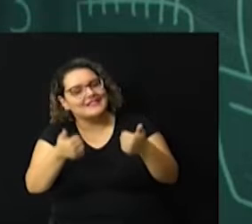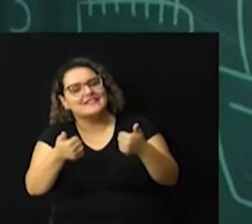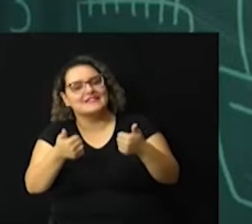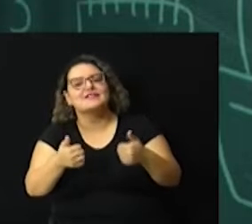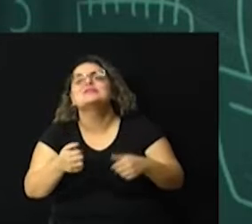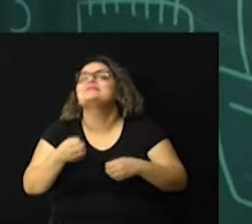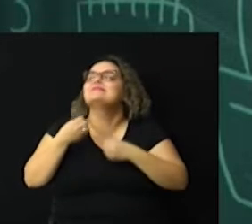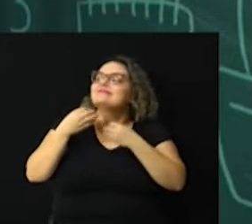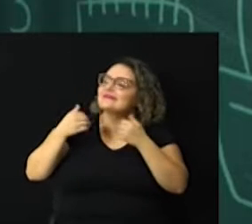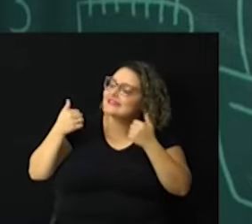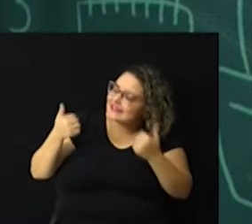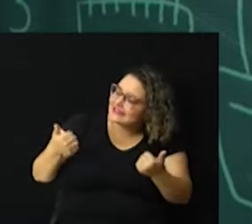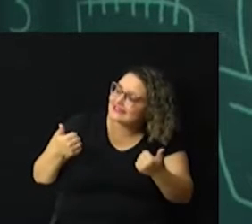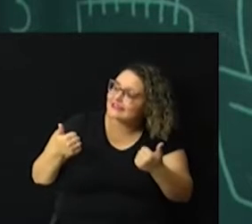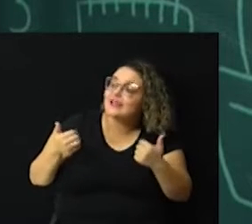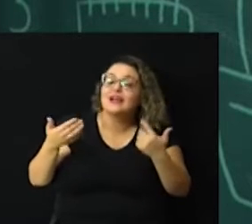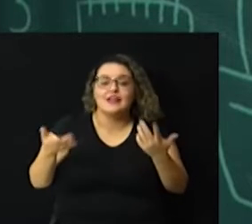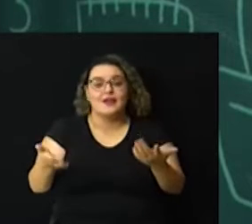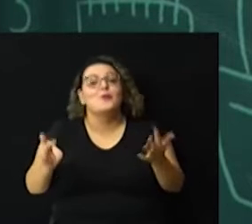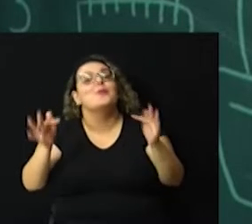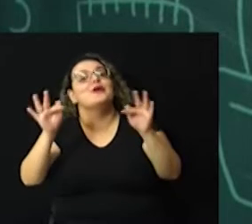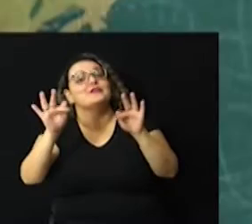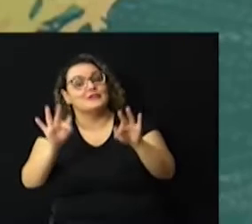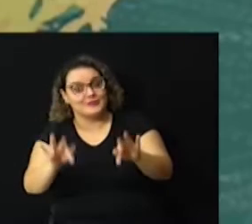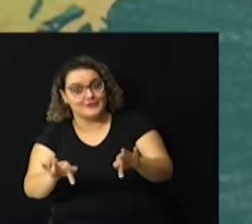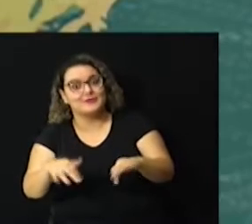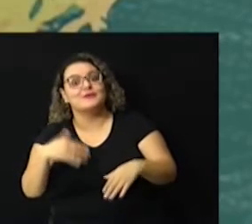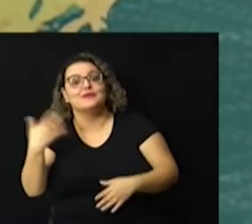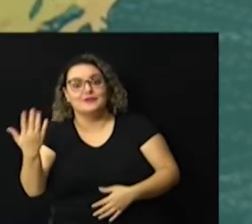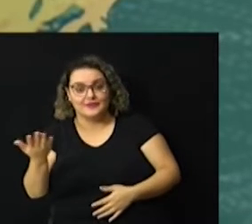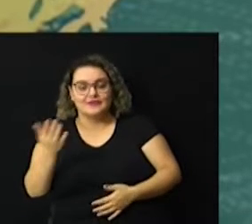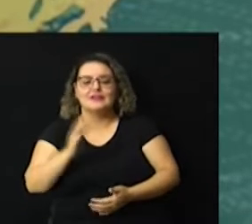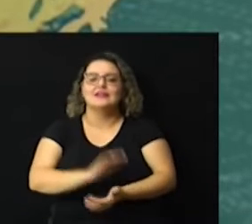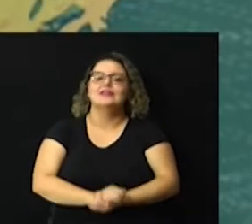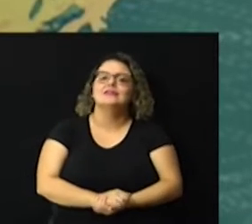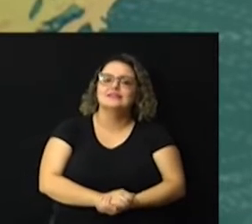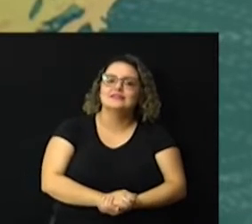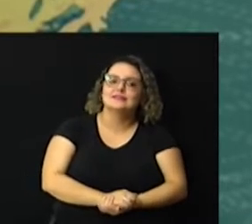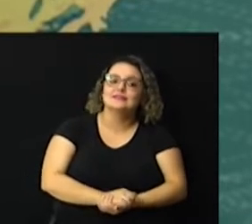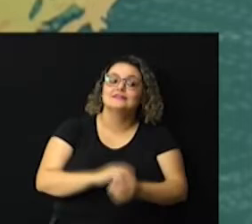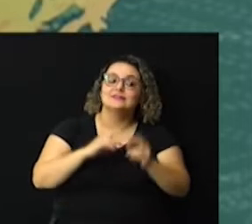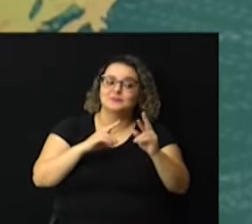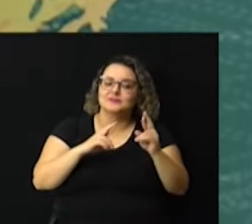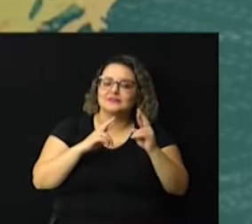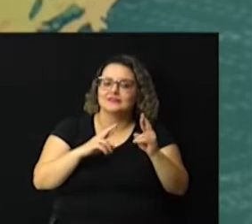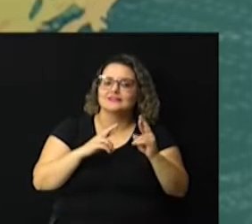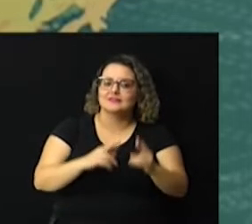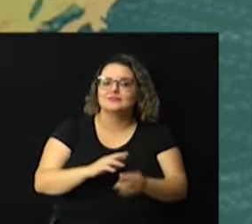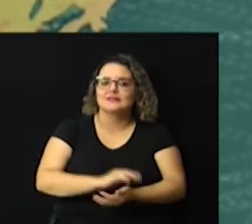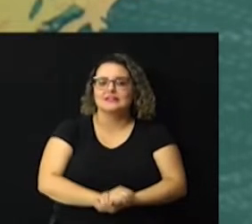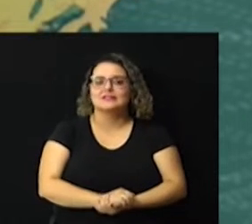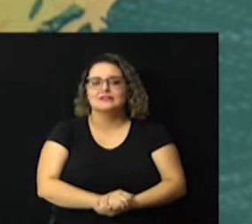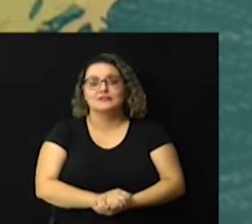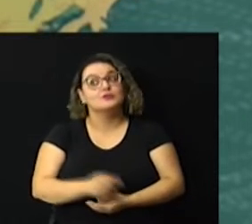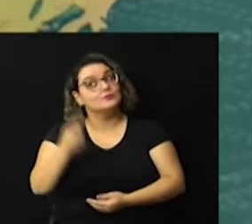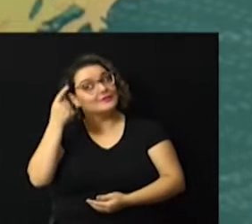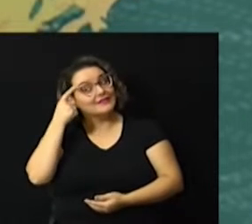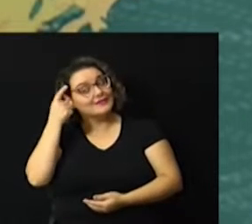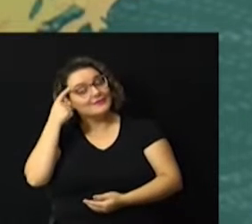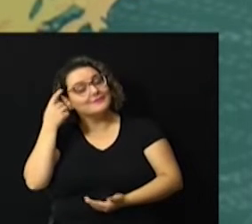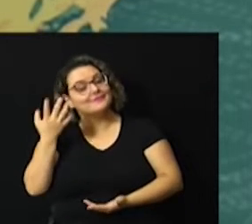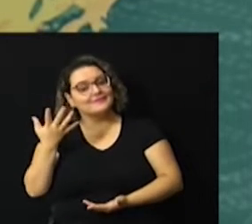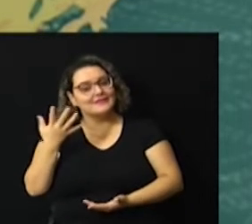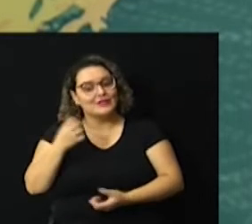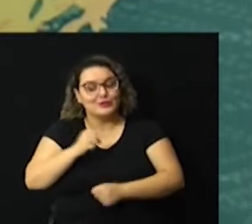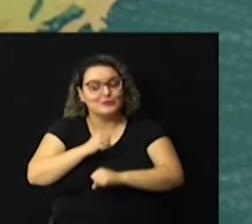Tudo bem. A Natasha, então, é uma das finalistas, né? E está numa expectativa, imagino